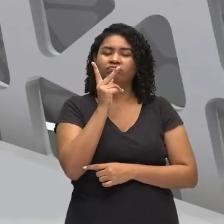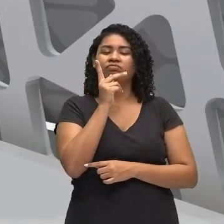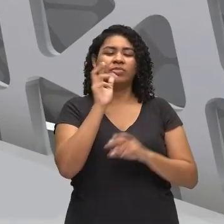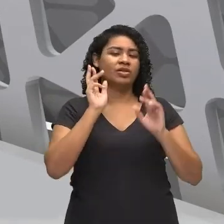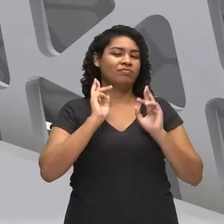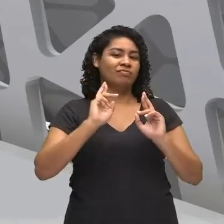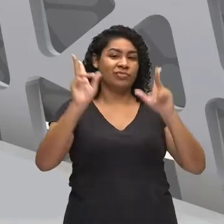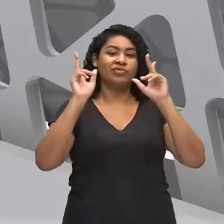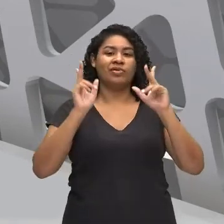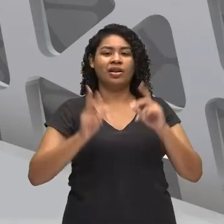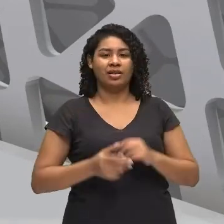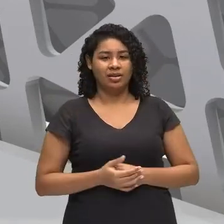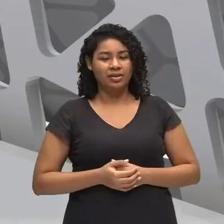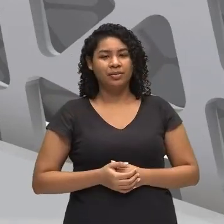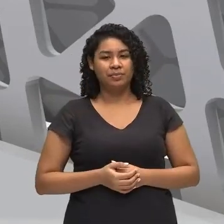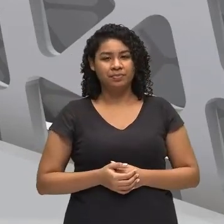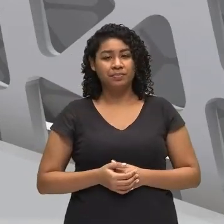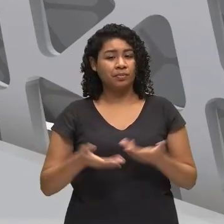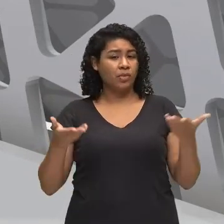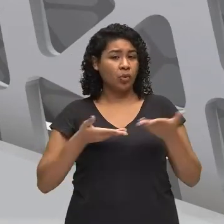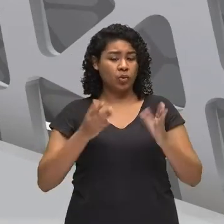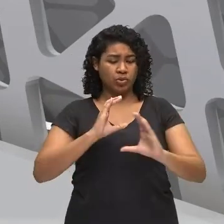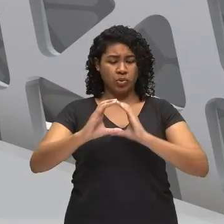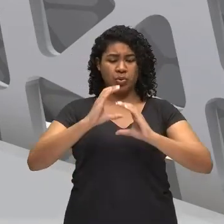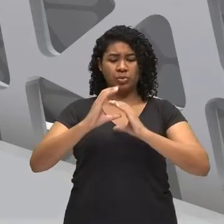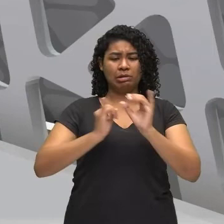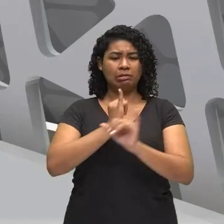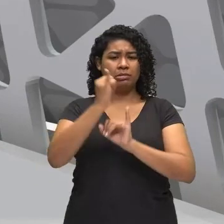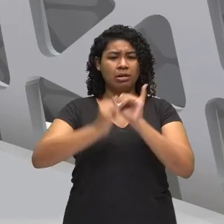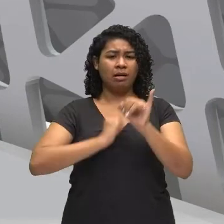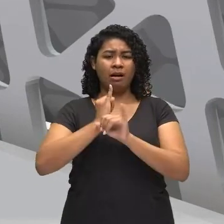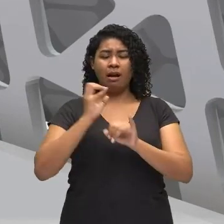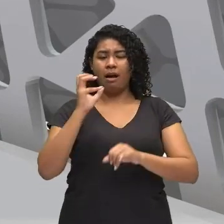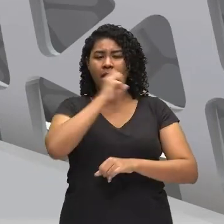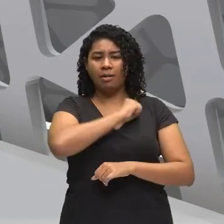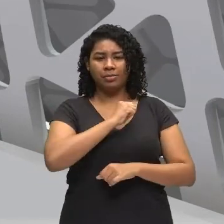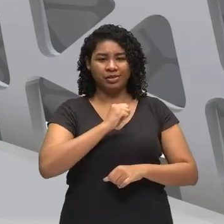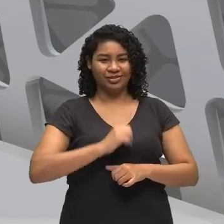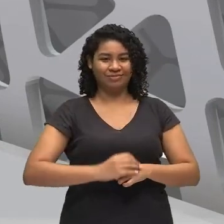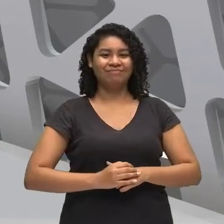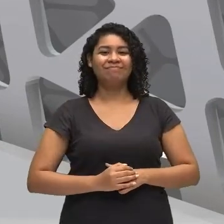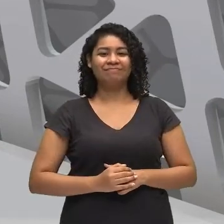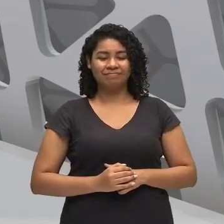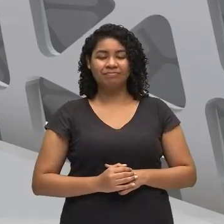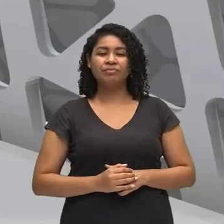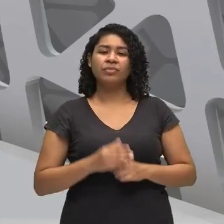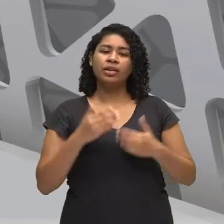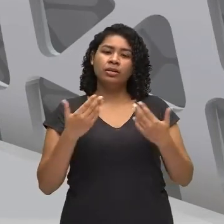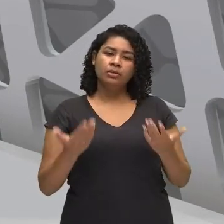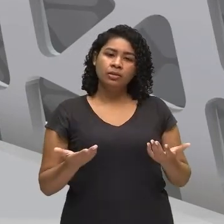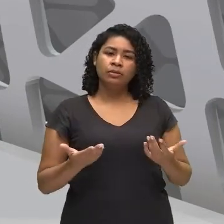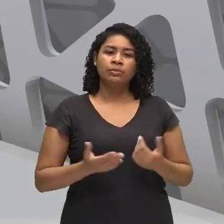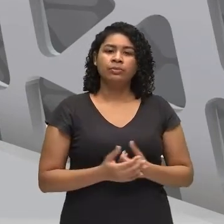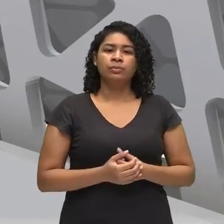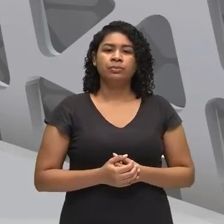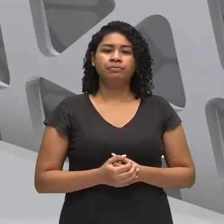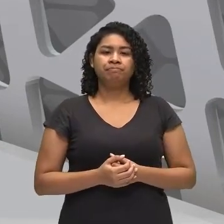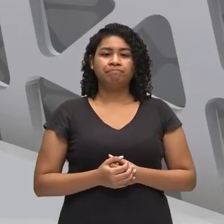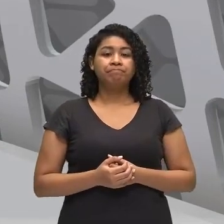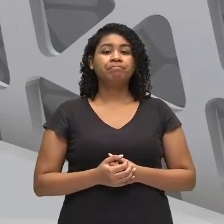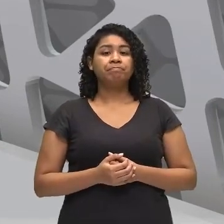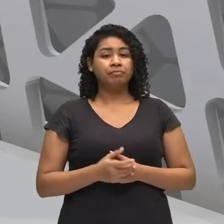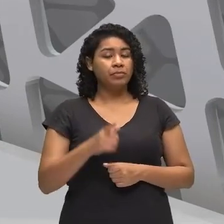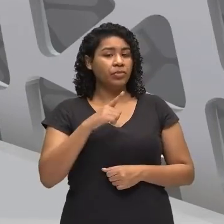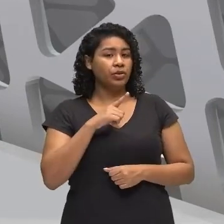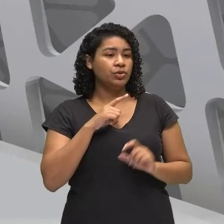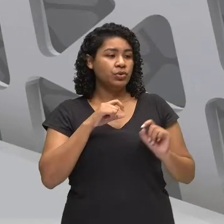de hoje, né? Nós temos essa comunicação com a internet muito rápida. Então, mesmo que existisse a presença de alguém chamado